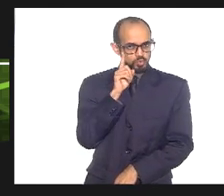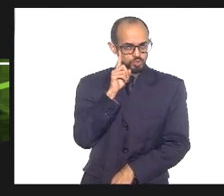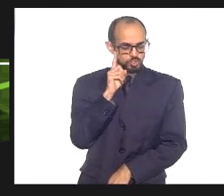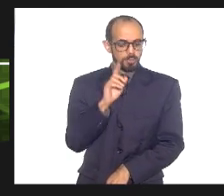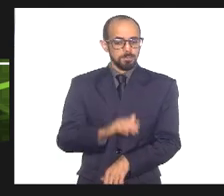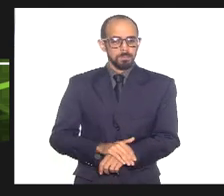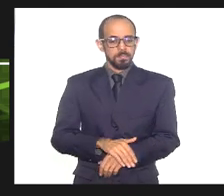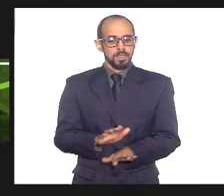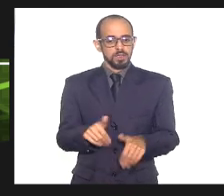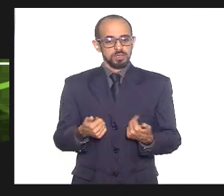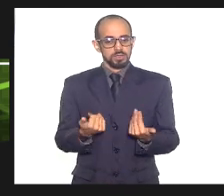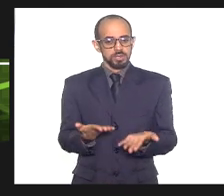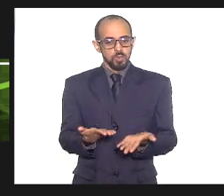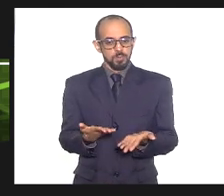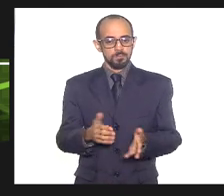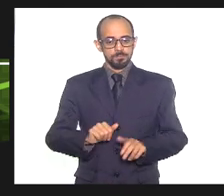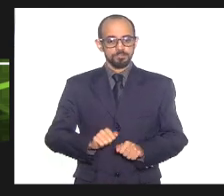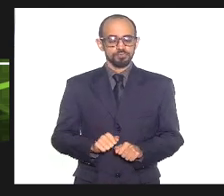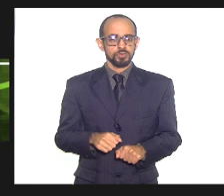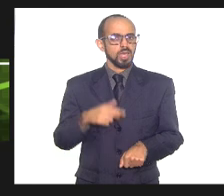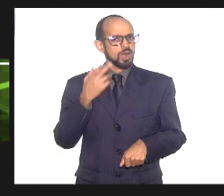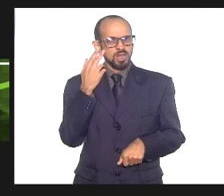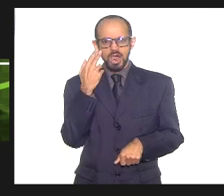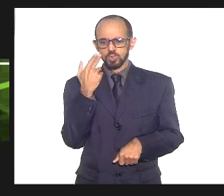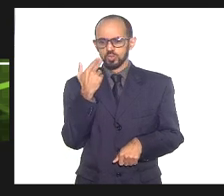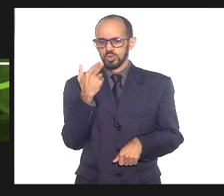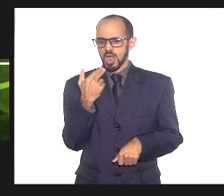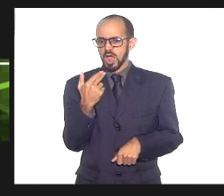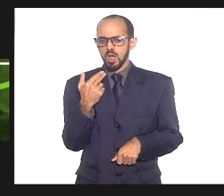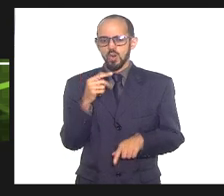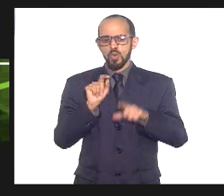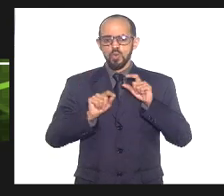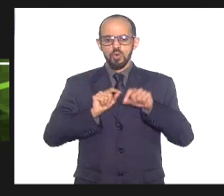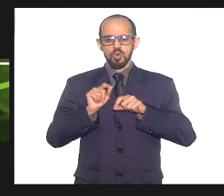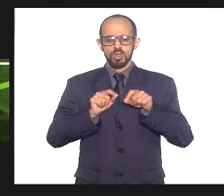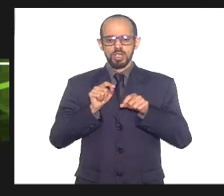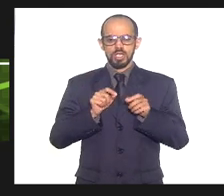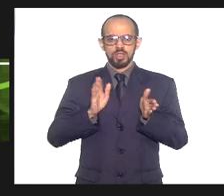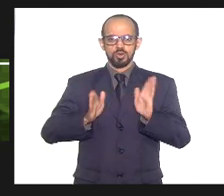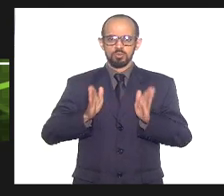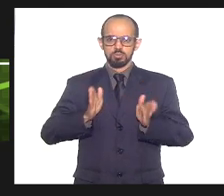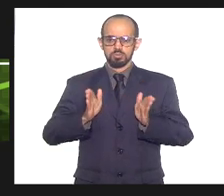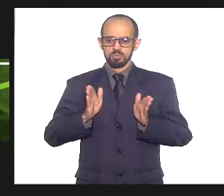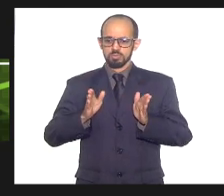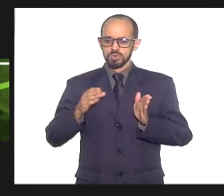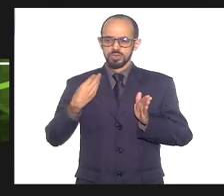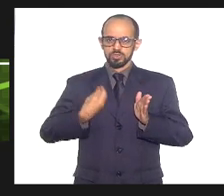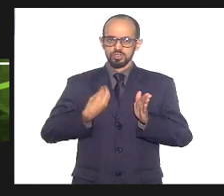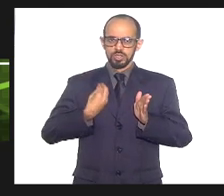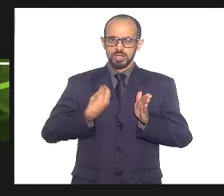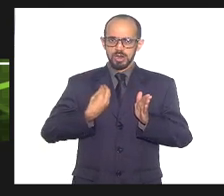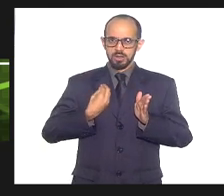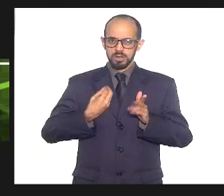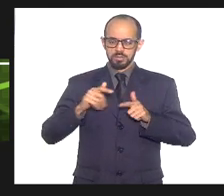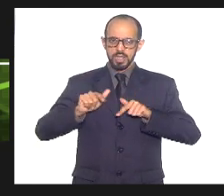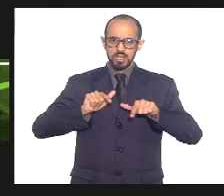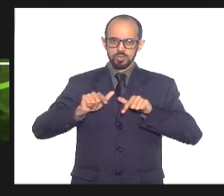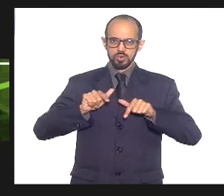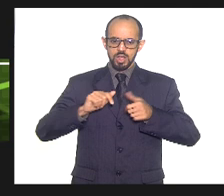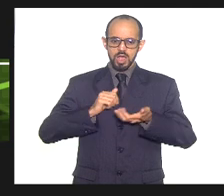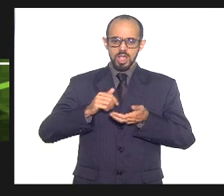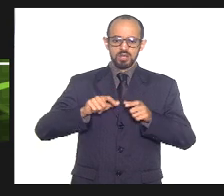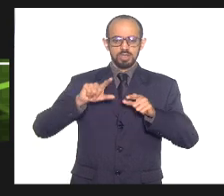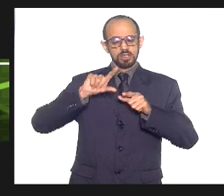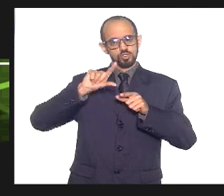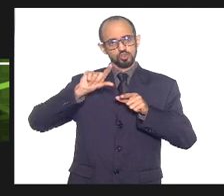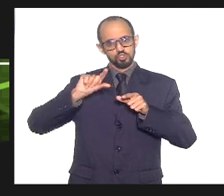então, como é natural, ao longo da vida útil dos campos de petróleo, a produção inicia o seu